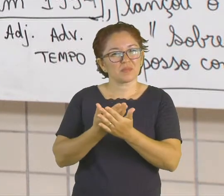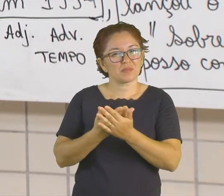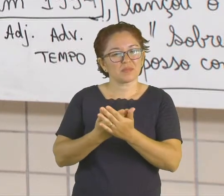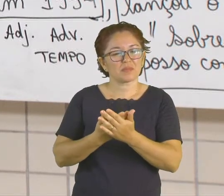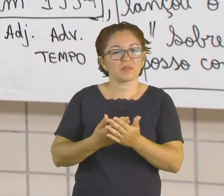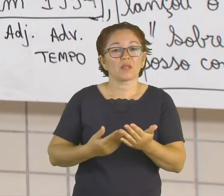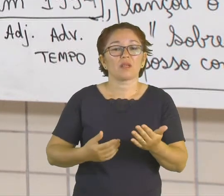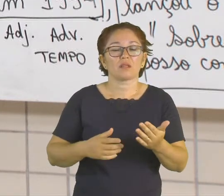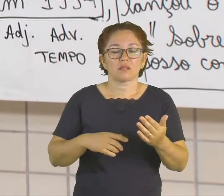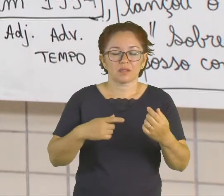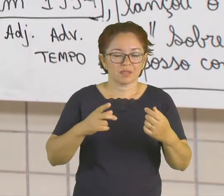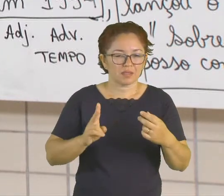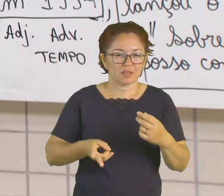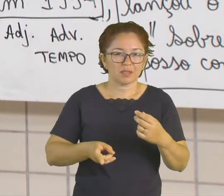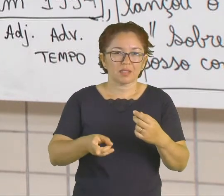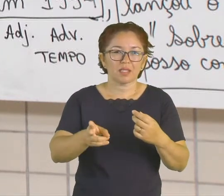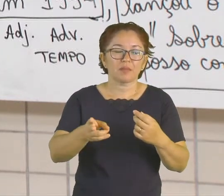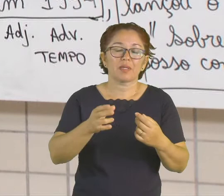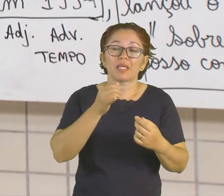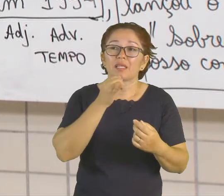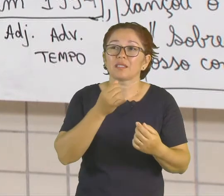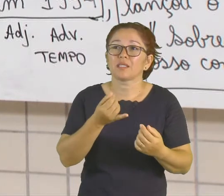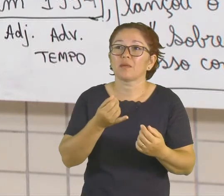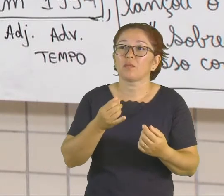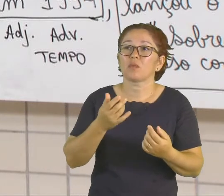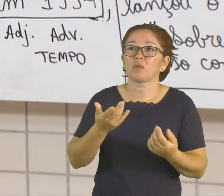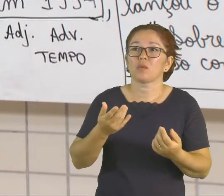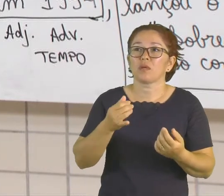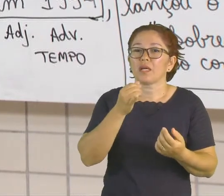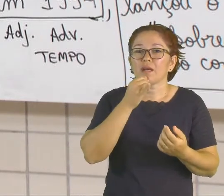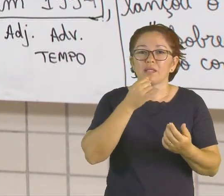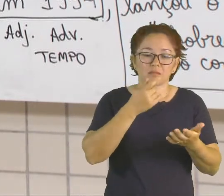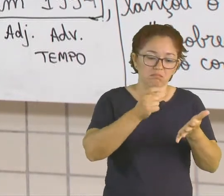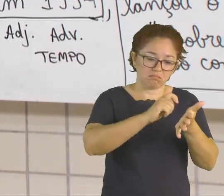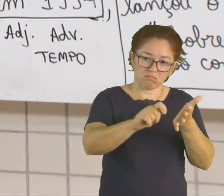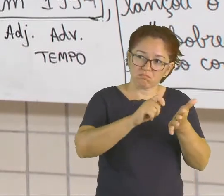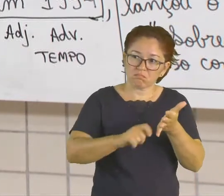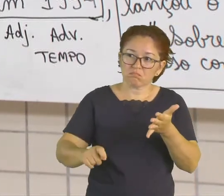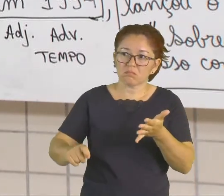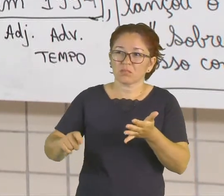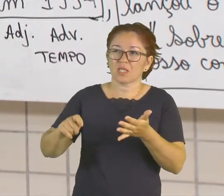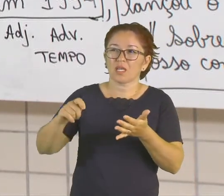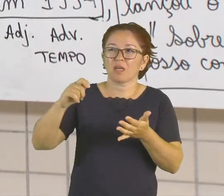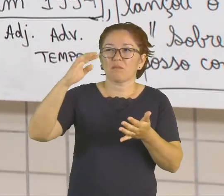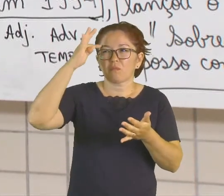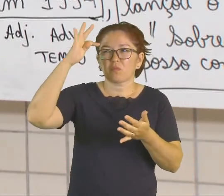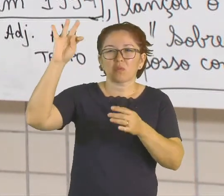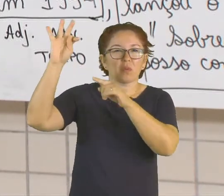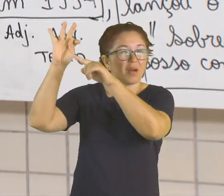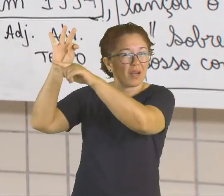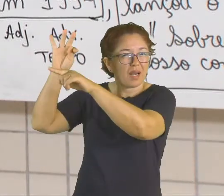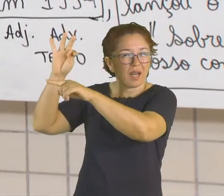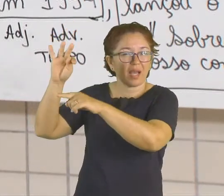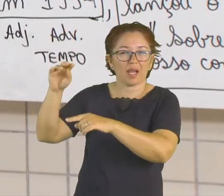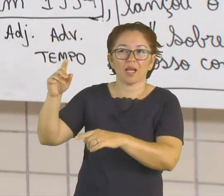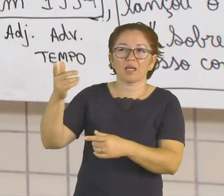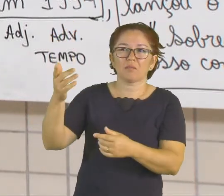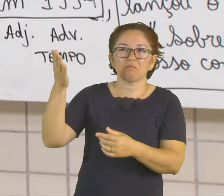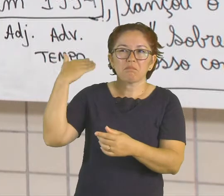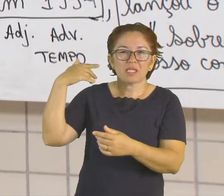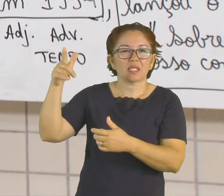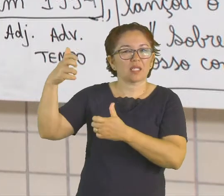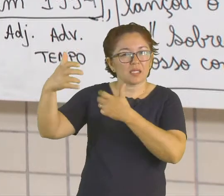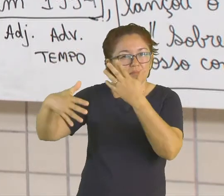usa-se muito o discurso de teóricos de outras pessoas. Então, todo discurso que não é seu, que é de outra pessoa,